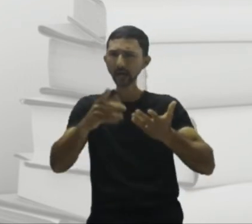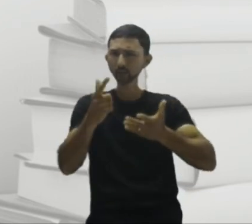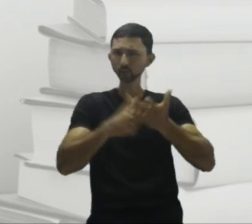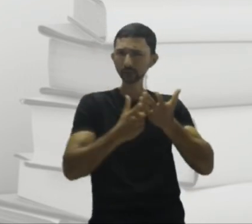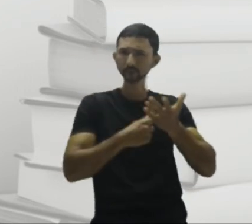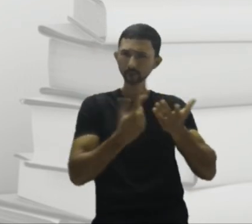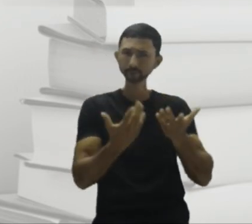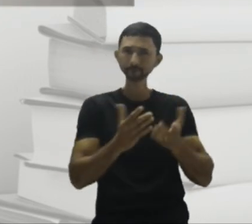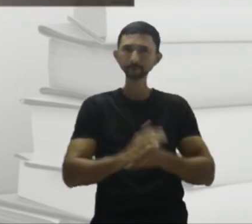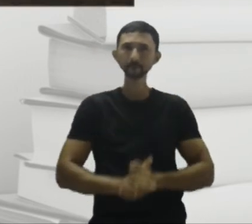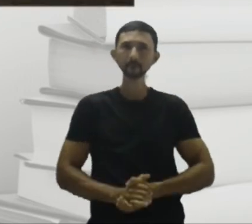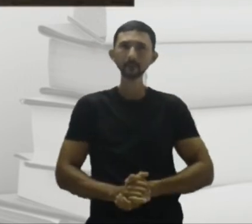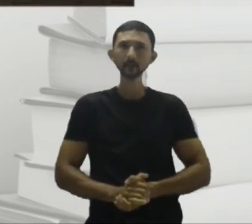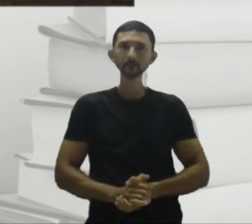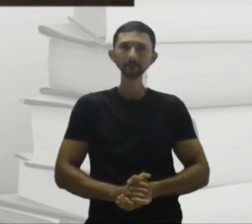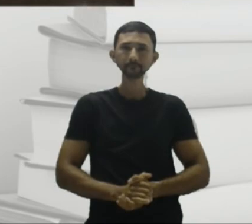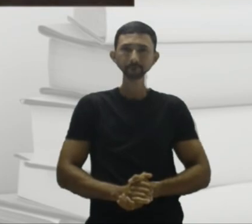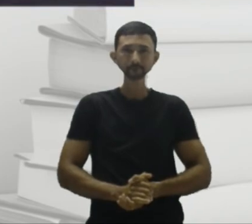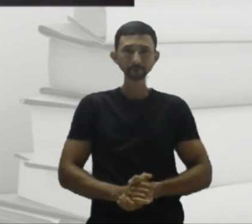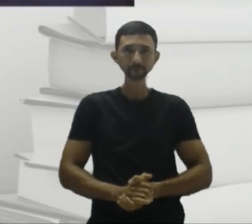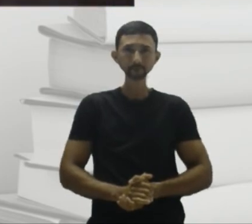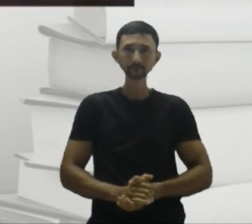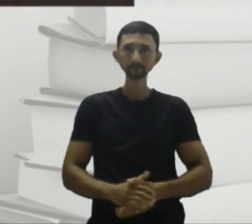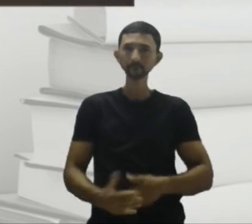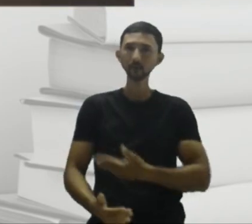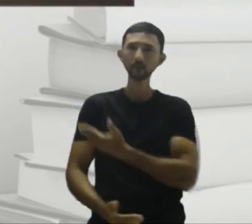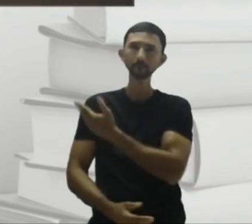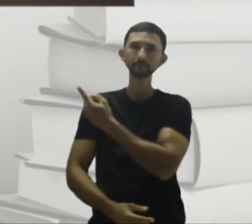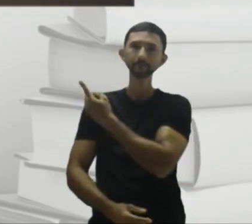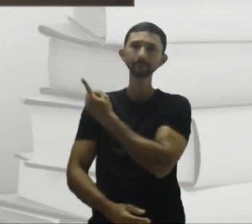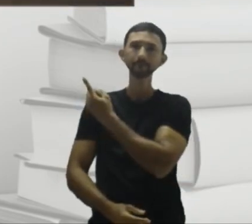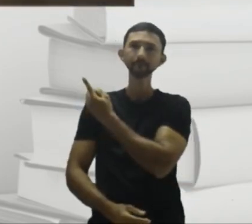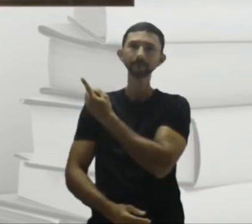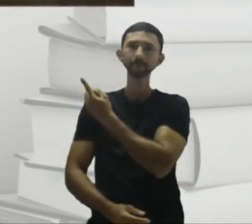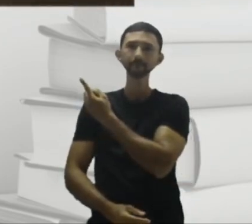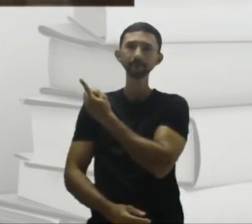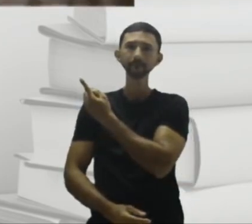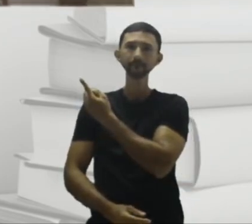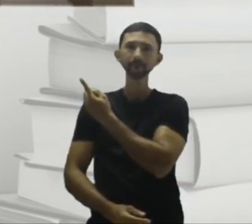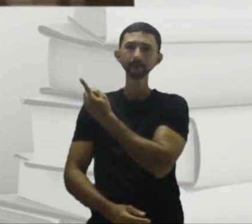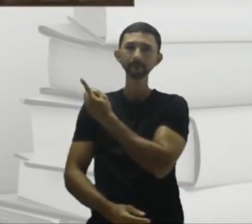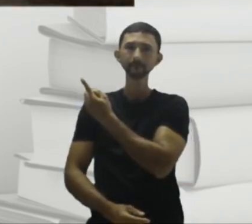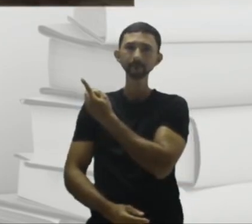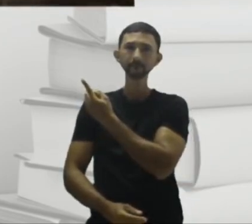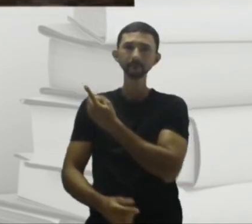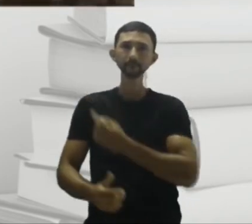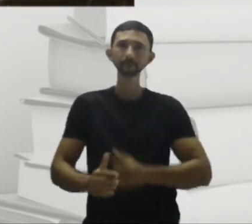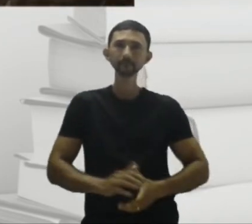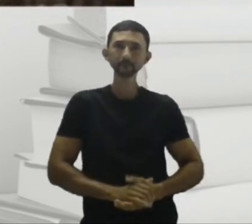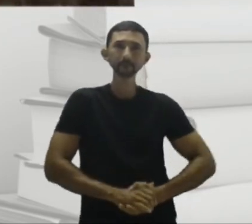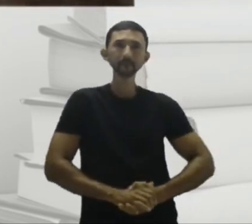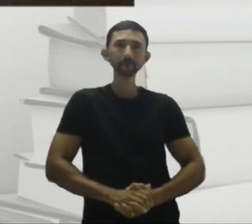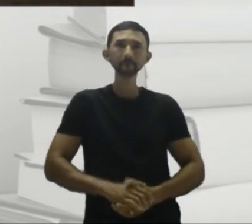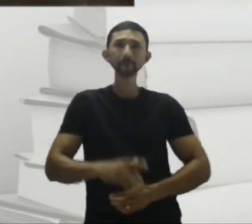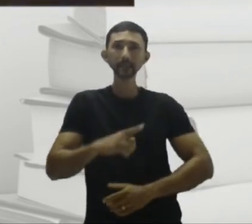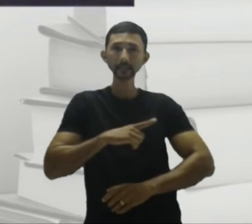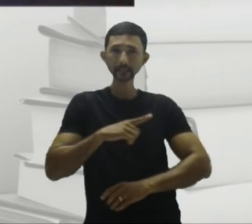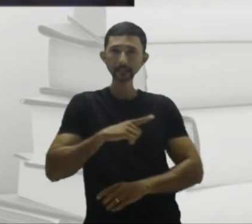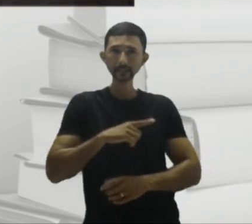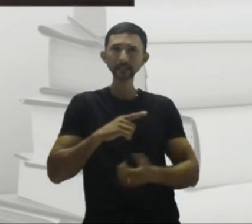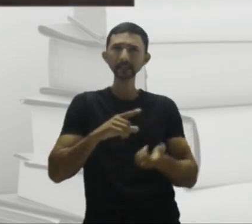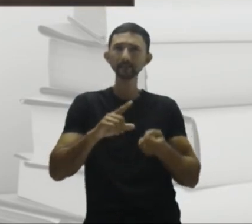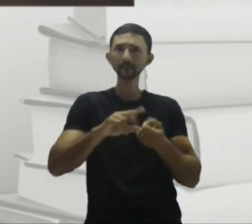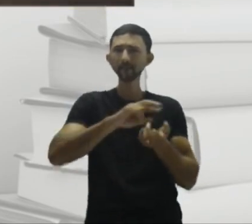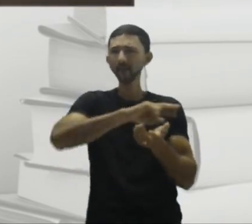apresentar vários, certo? E ainda nós temos várias